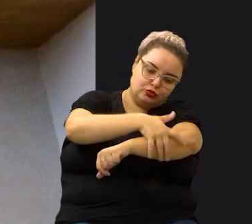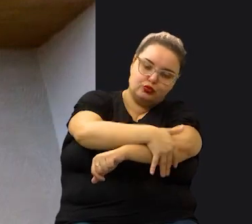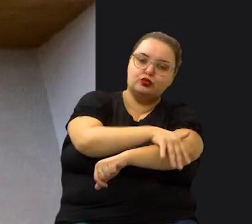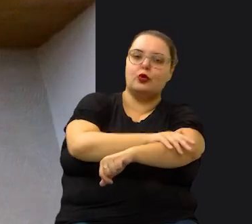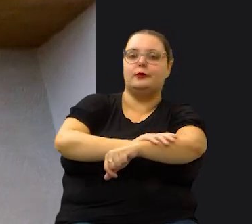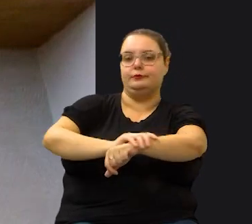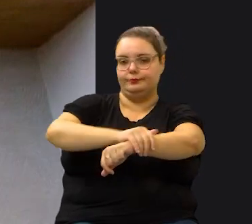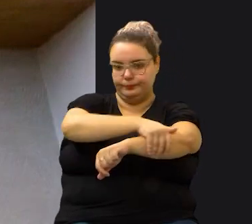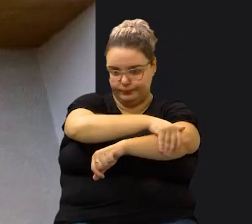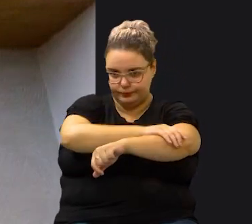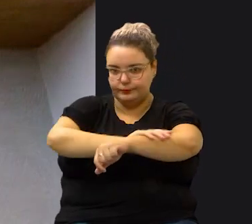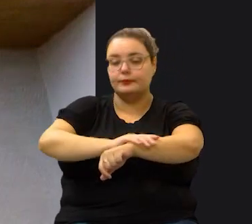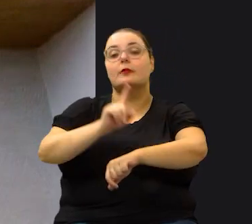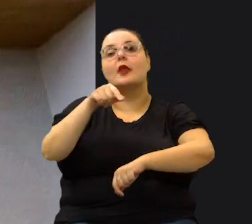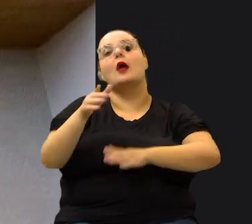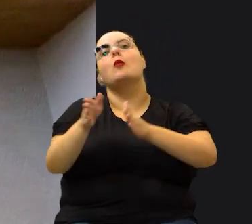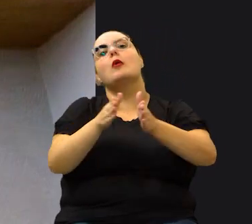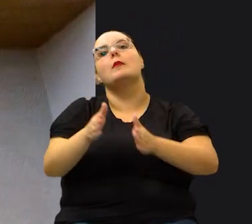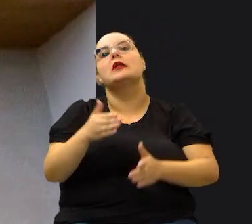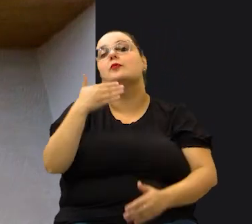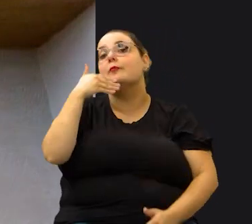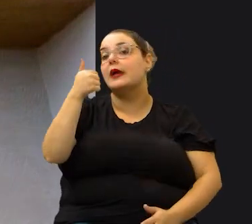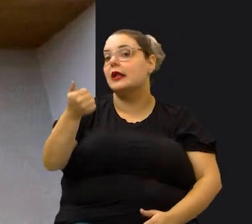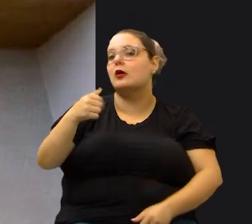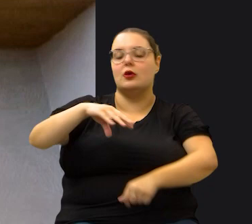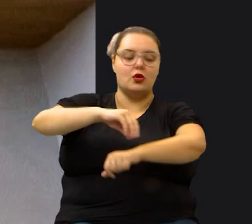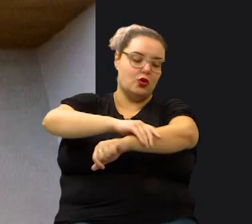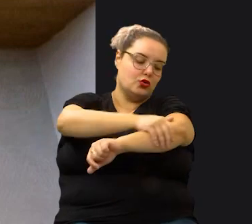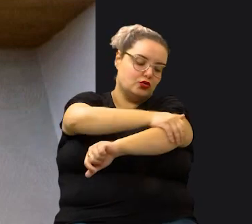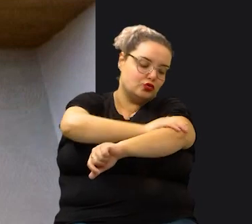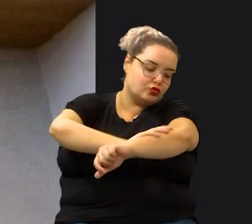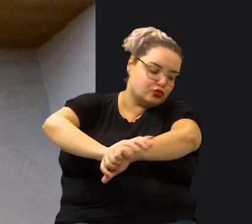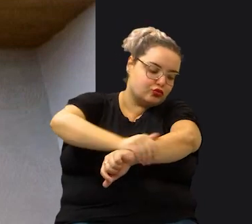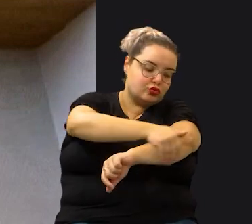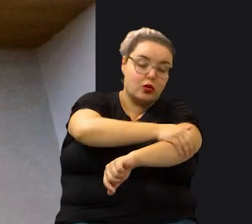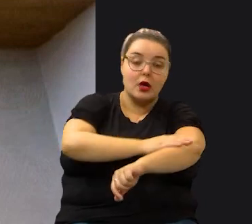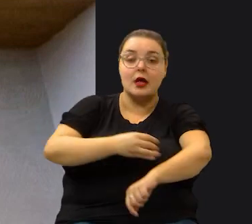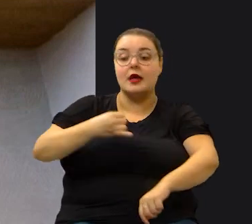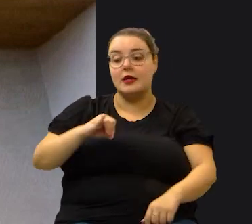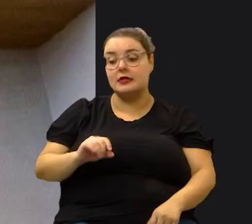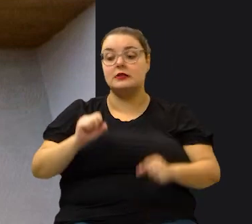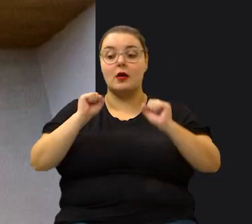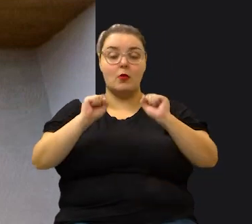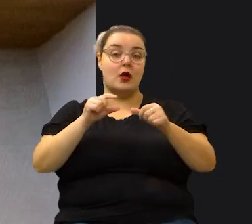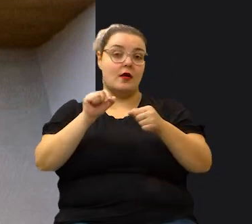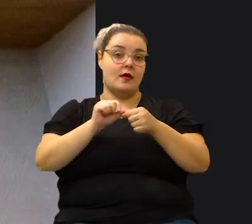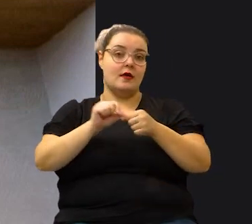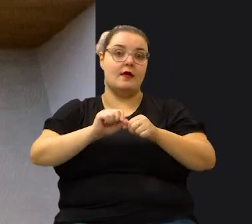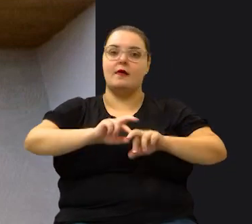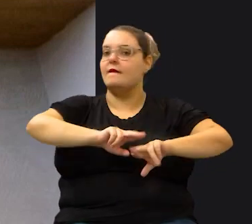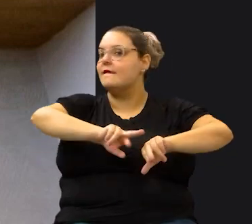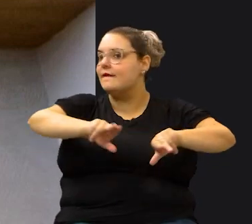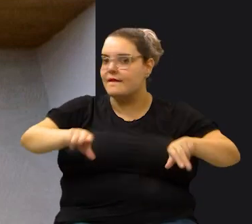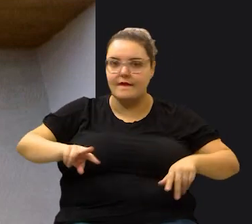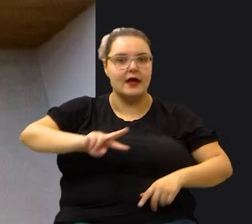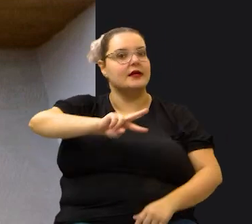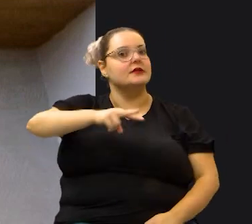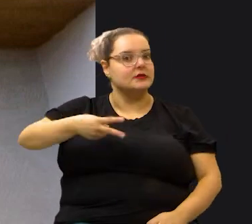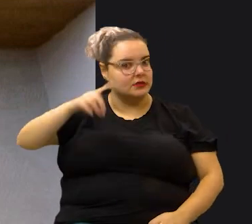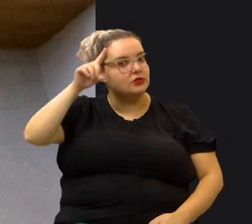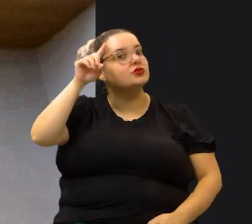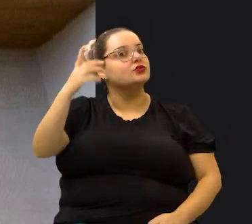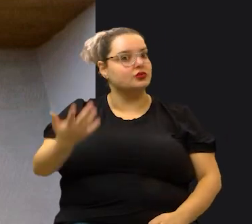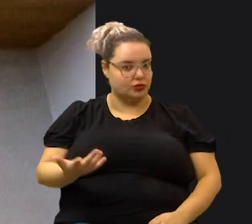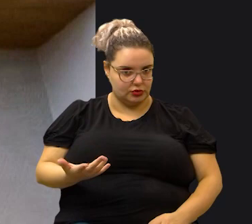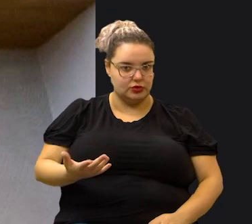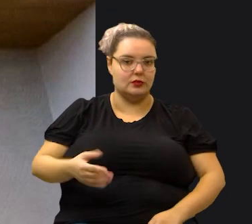do hidratante na pele. Então esse é o momento mais adequado para a hidratação, e se puder ser feito, ele deve ser feito várias vezes no dia também.